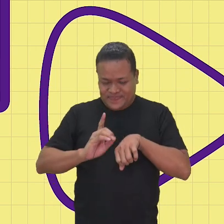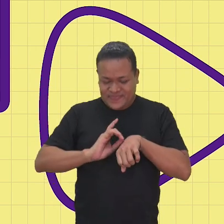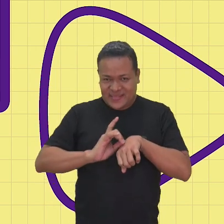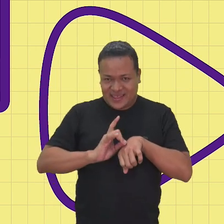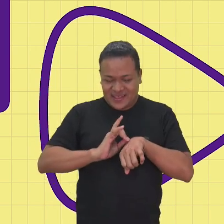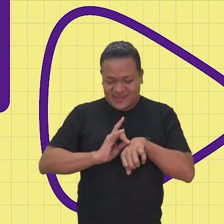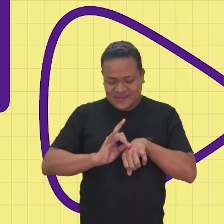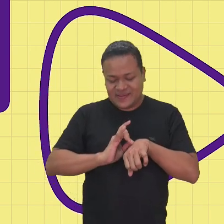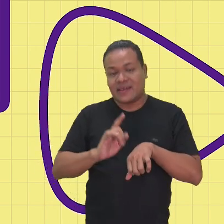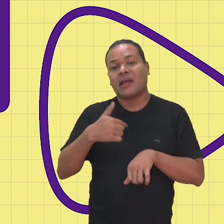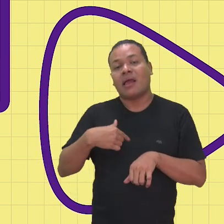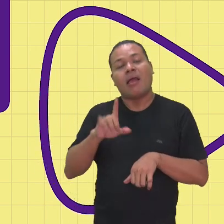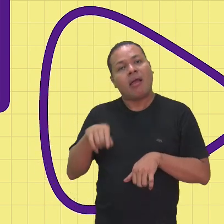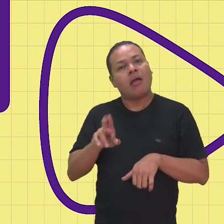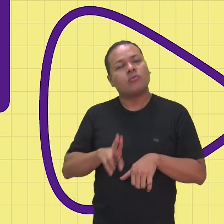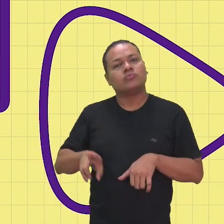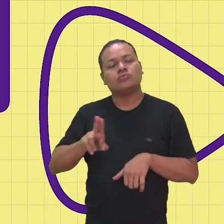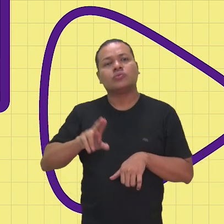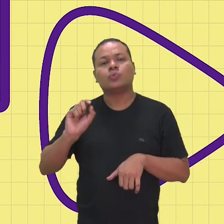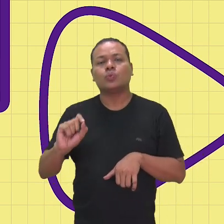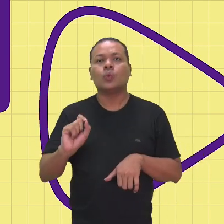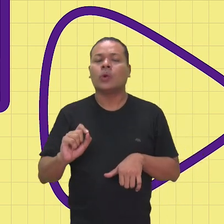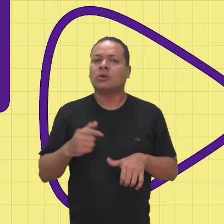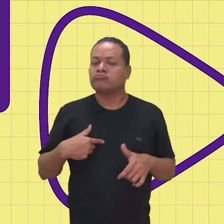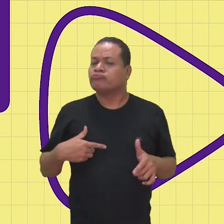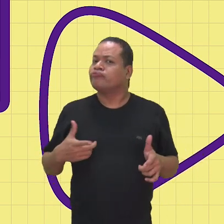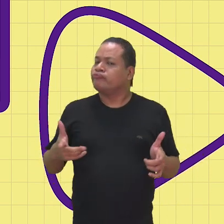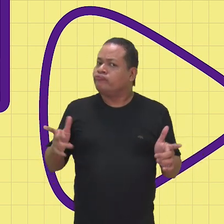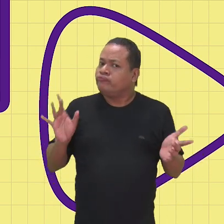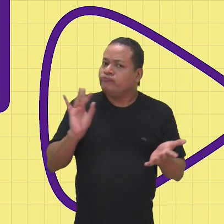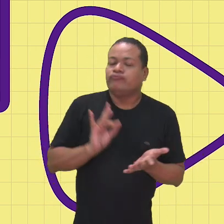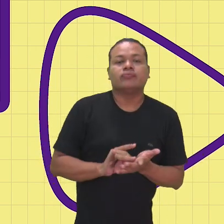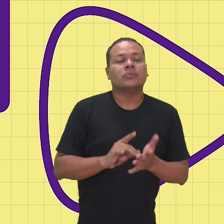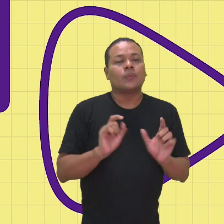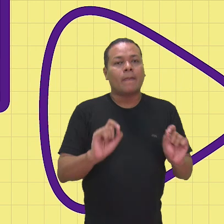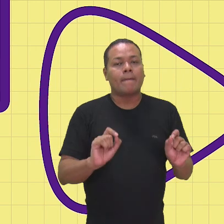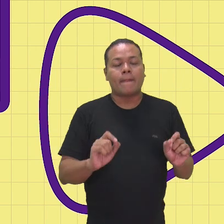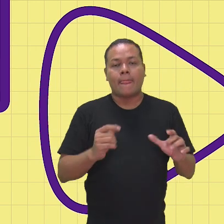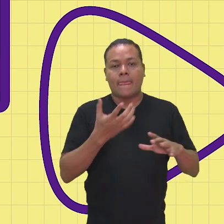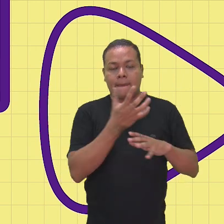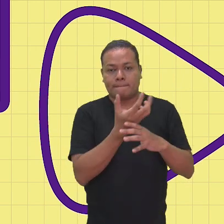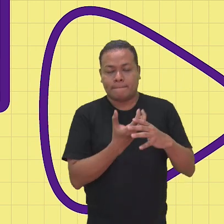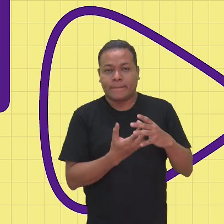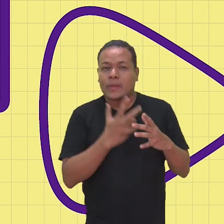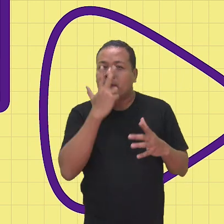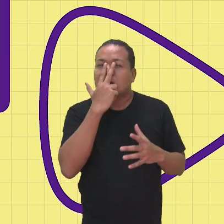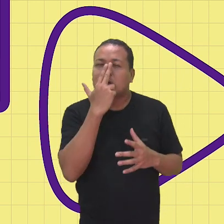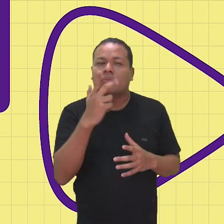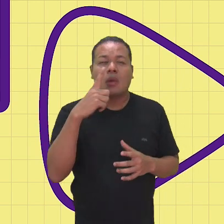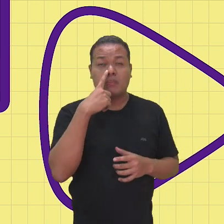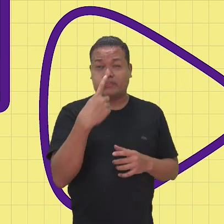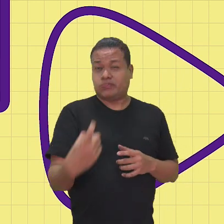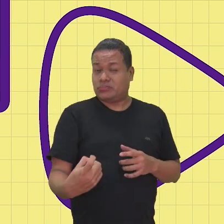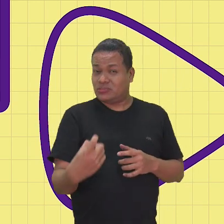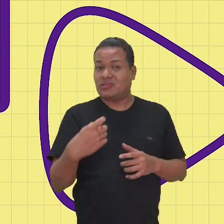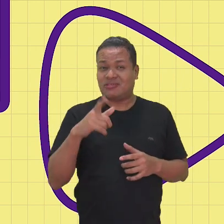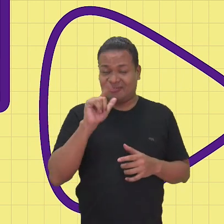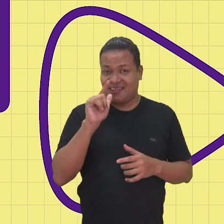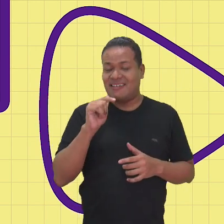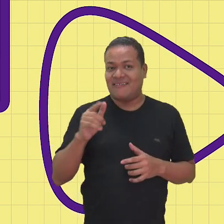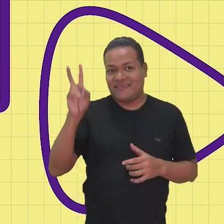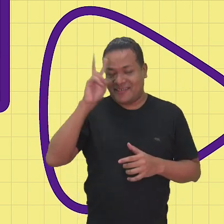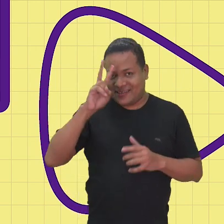ativado, E ele é utilizado particularmente ali para a remoção de odores fortes na água. Lembra,